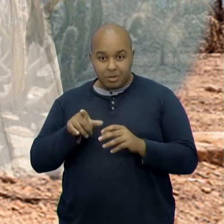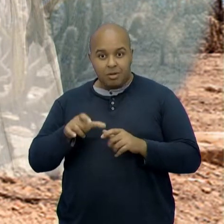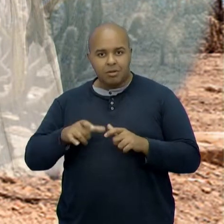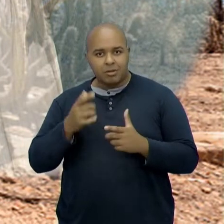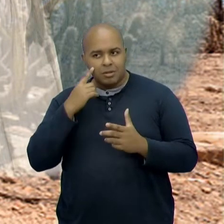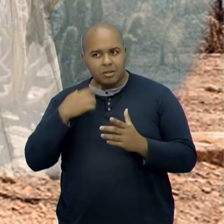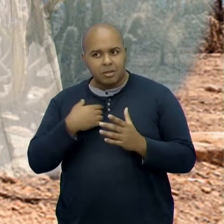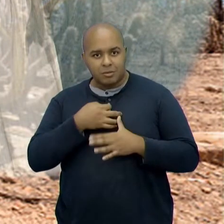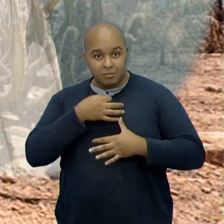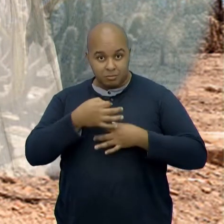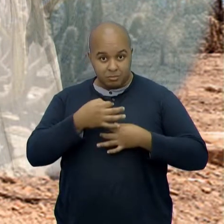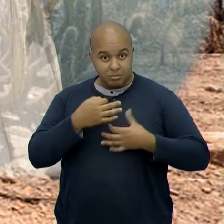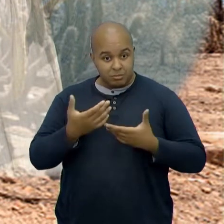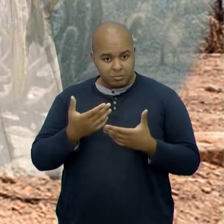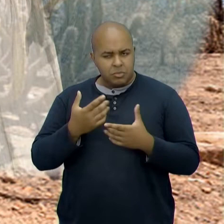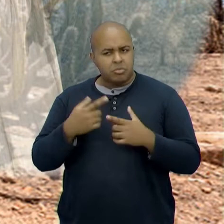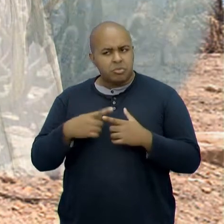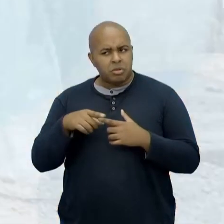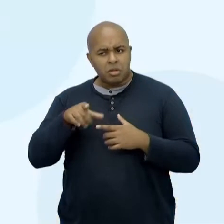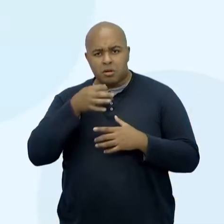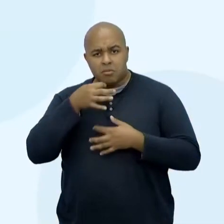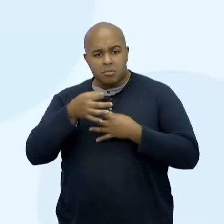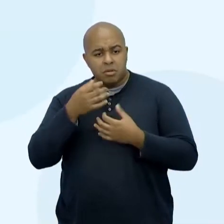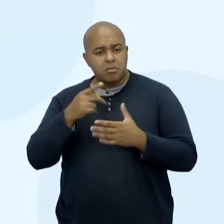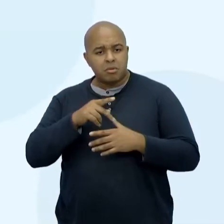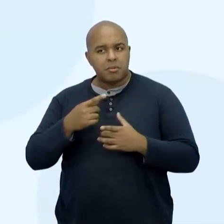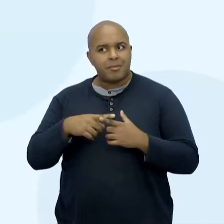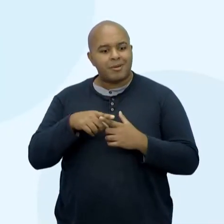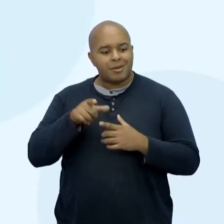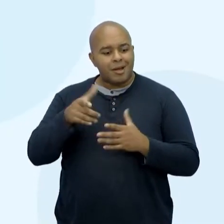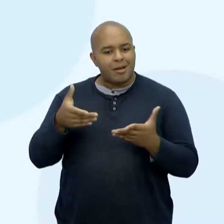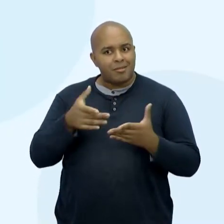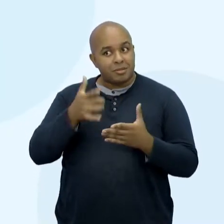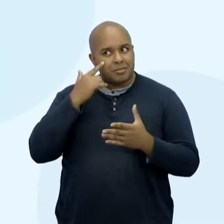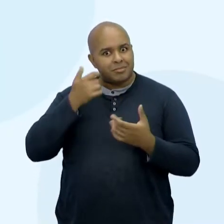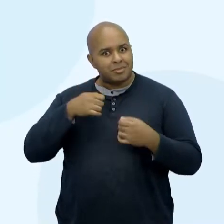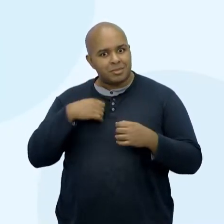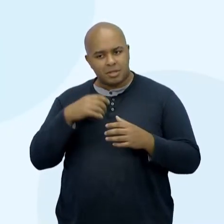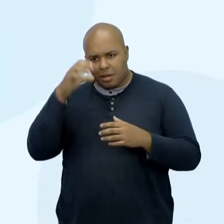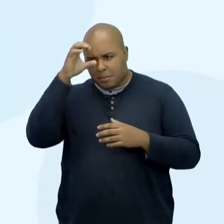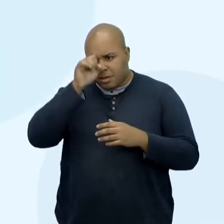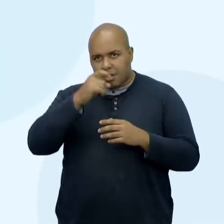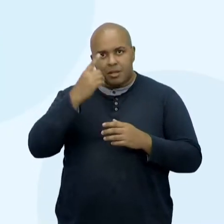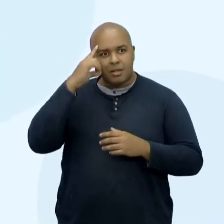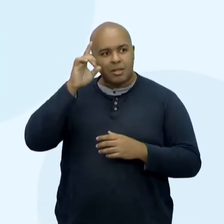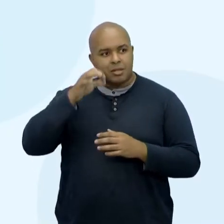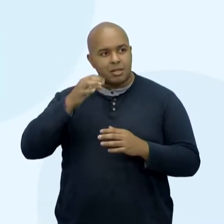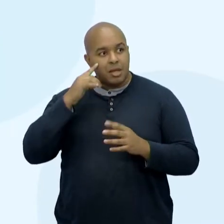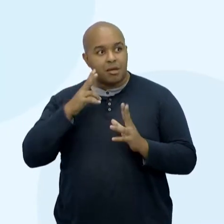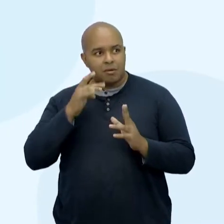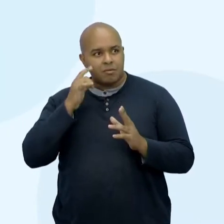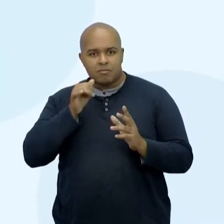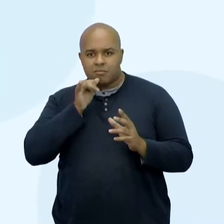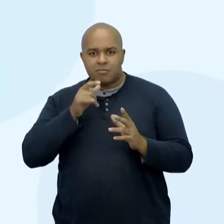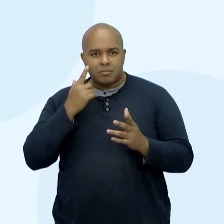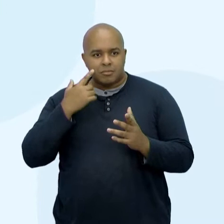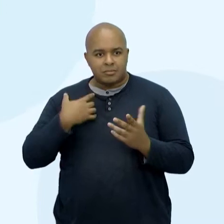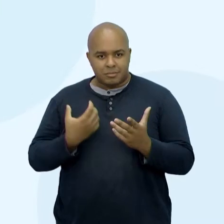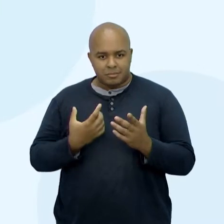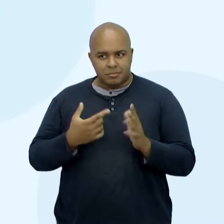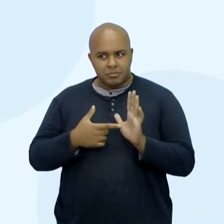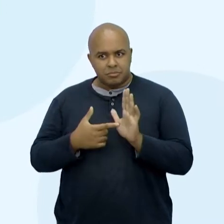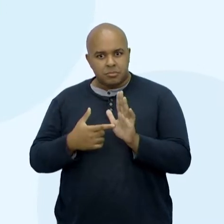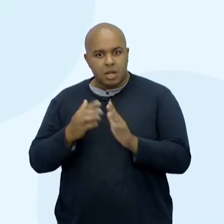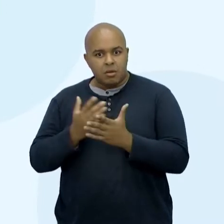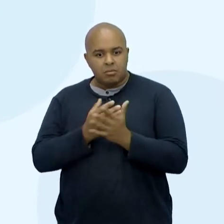quê? O argumento. Por que o argumento, professor? Porque agora você precisa vender essa ideia. É como se você estivesse querendo levar